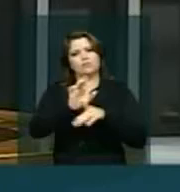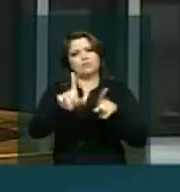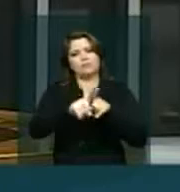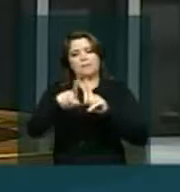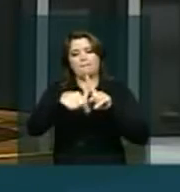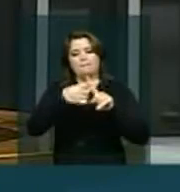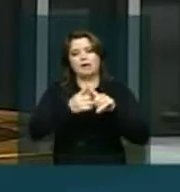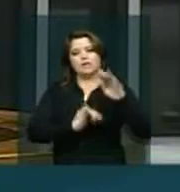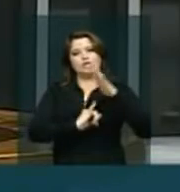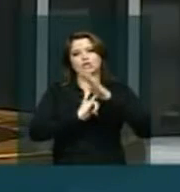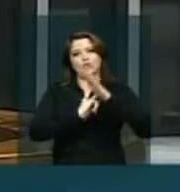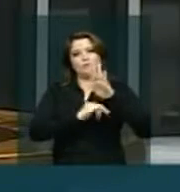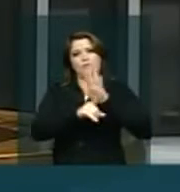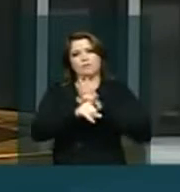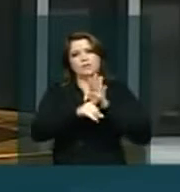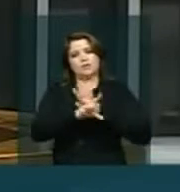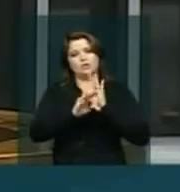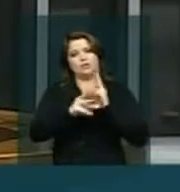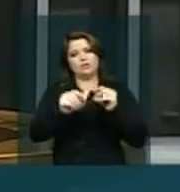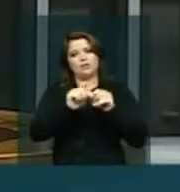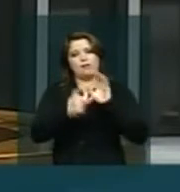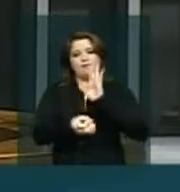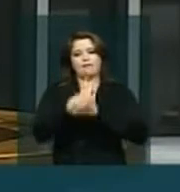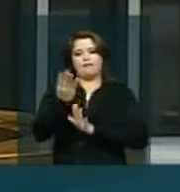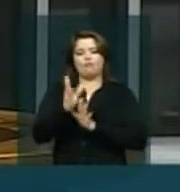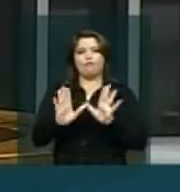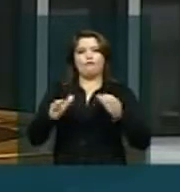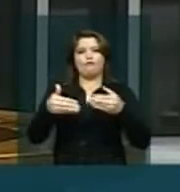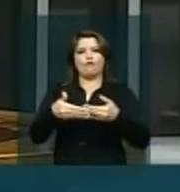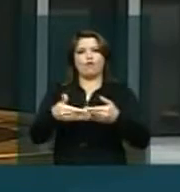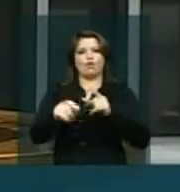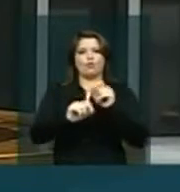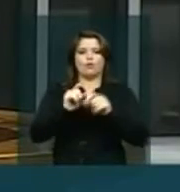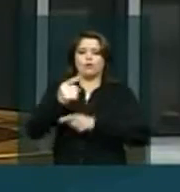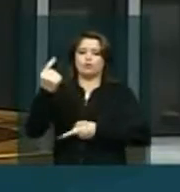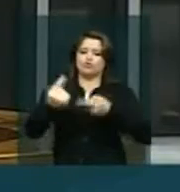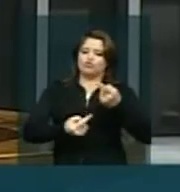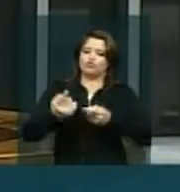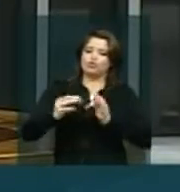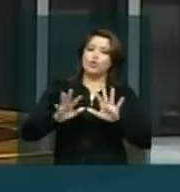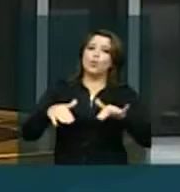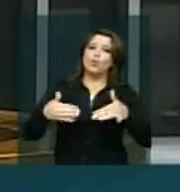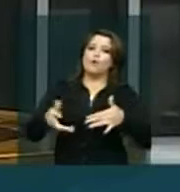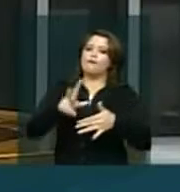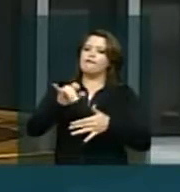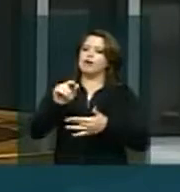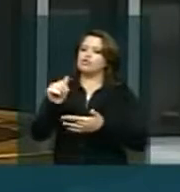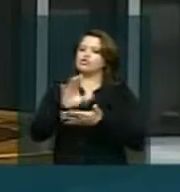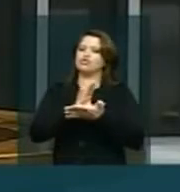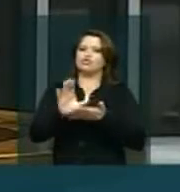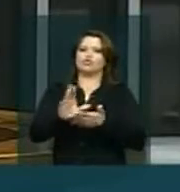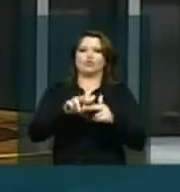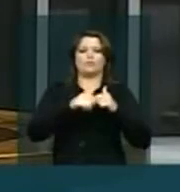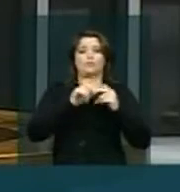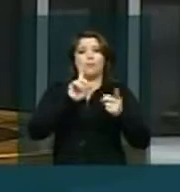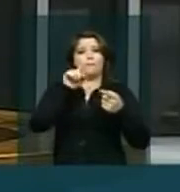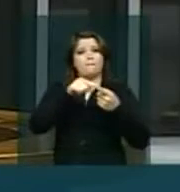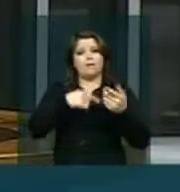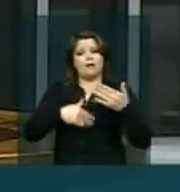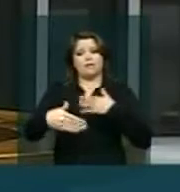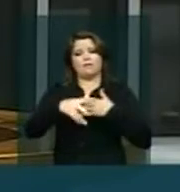mais os institutos de pesquisa, têm criado um fórum para se debater esse tipo de investimento. E uma das